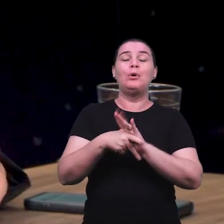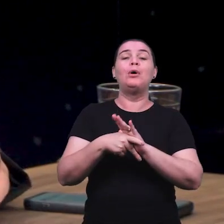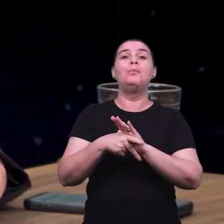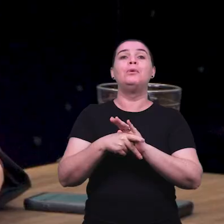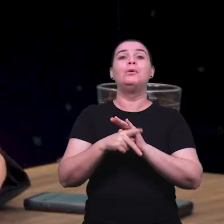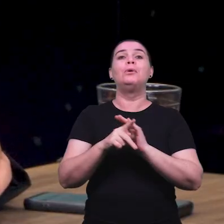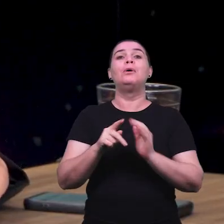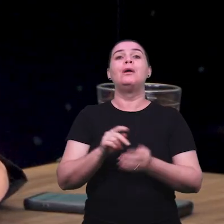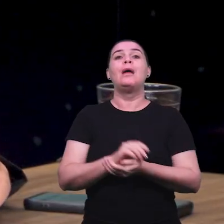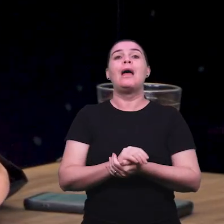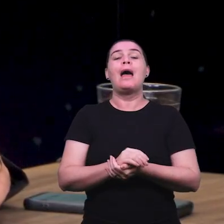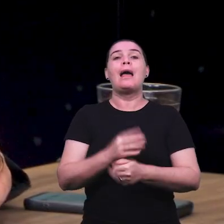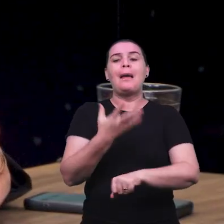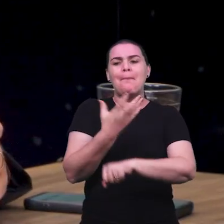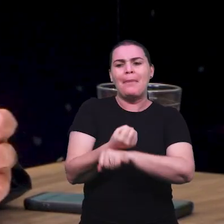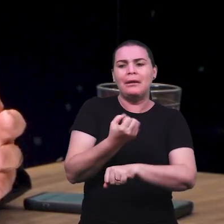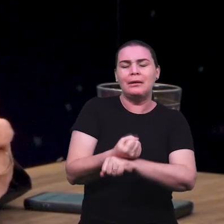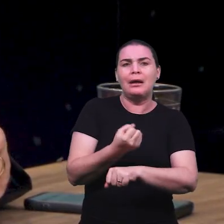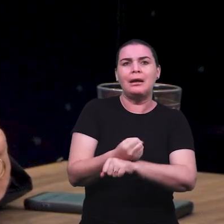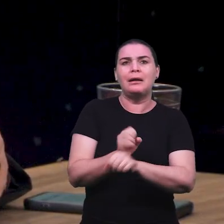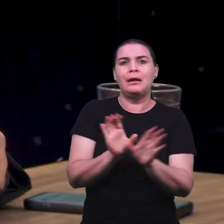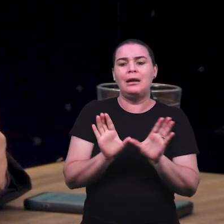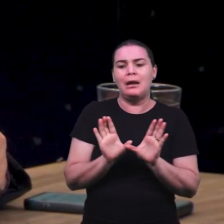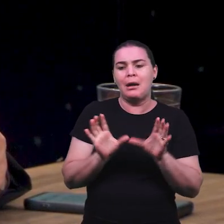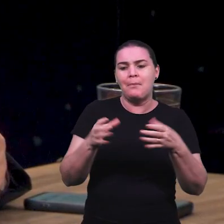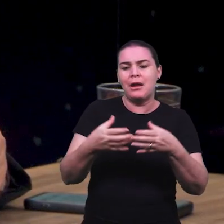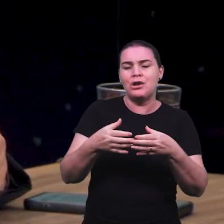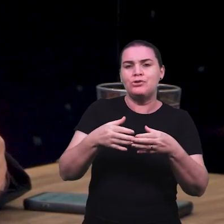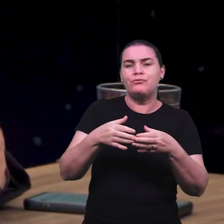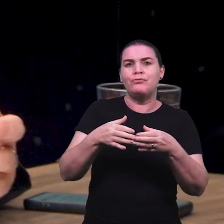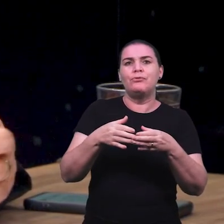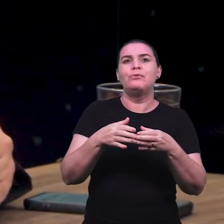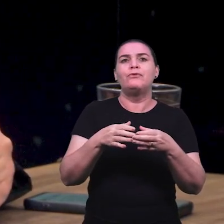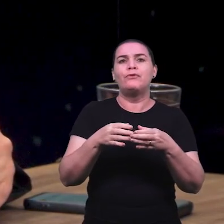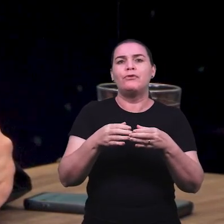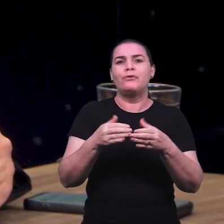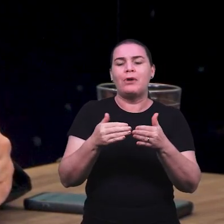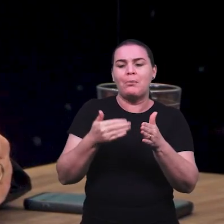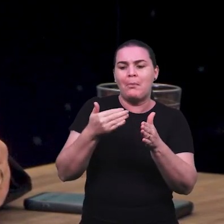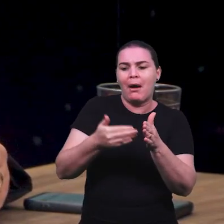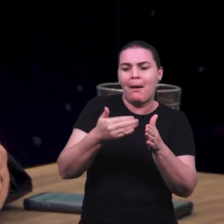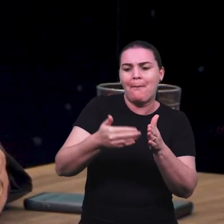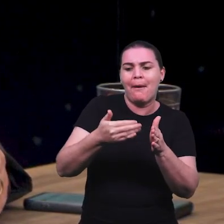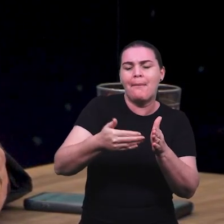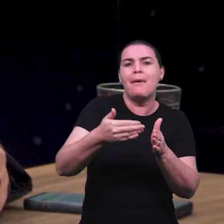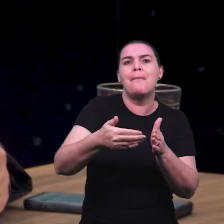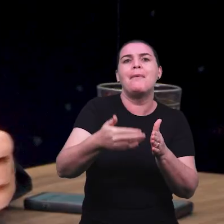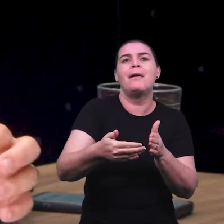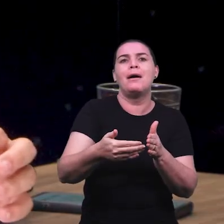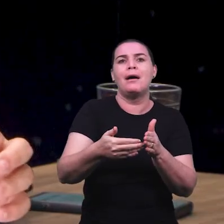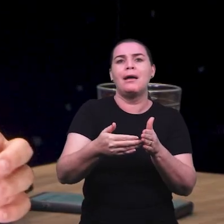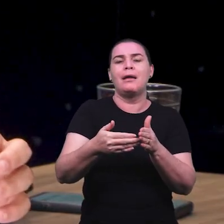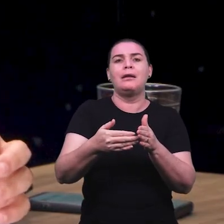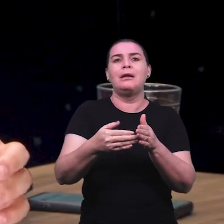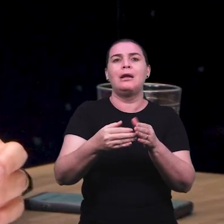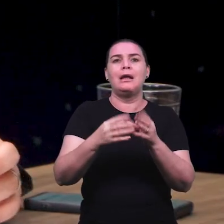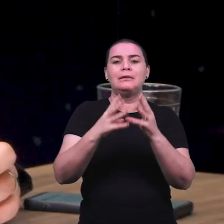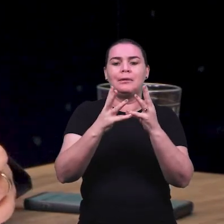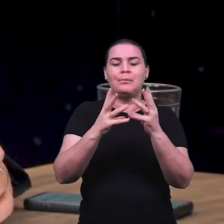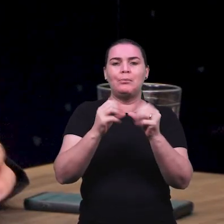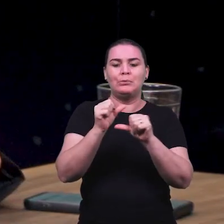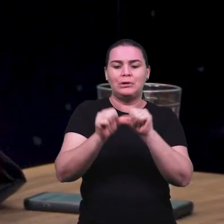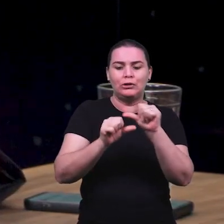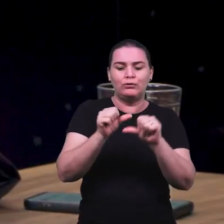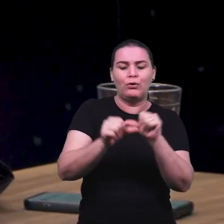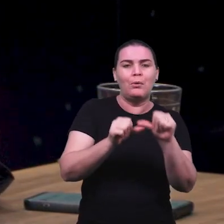ambiente fechado, aquele ambiente ele vai se sofrendo ao longo do tempo essa desordem, né?